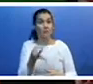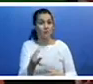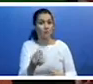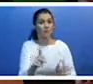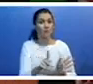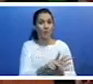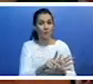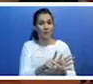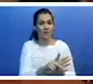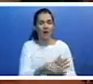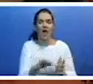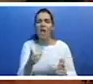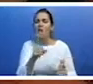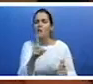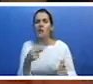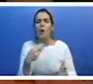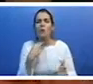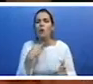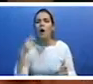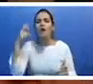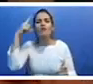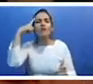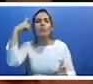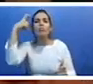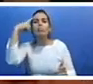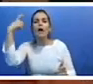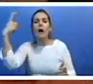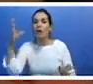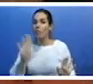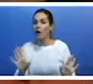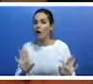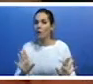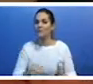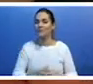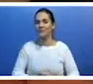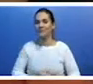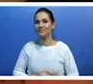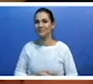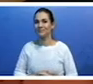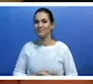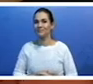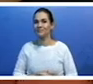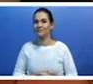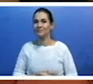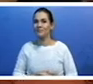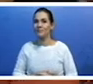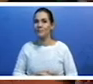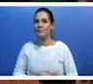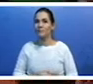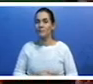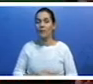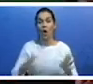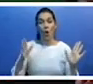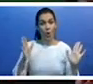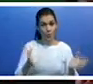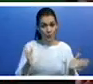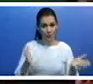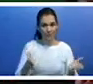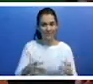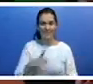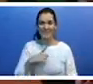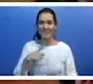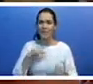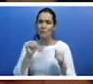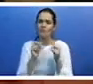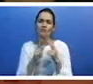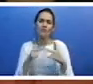ser inventada, tá? E fazendo a relação. Vamos lá, a nossa sugestão. Hoje